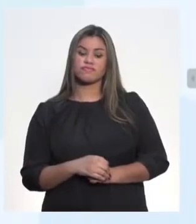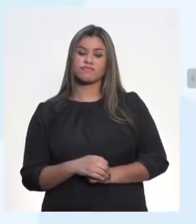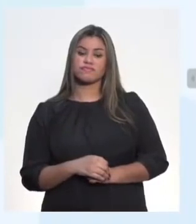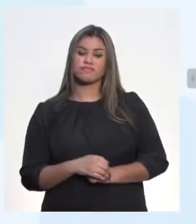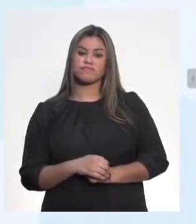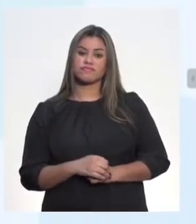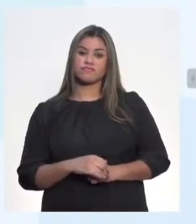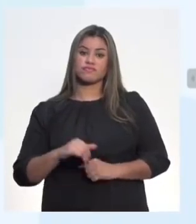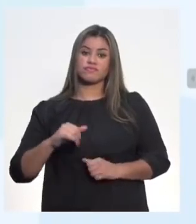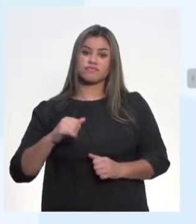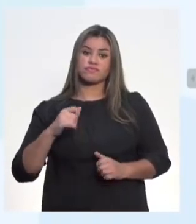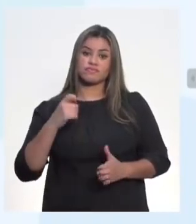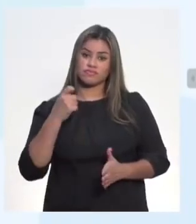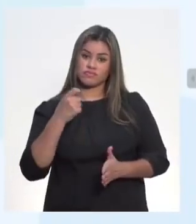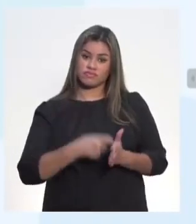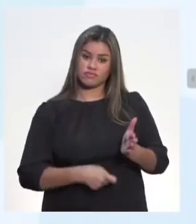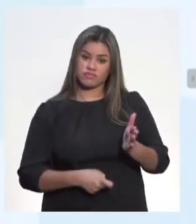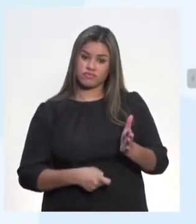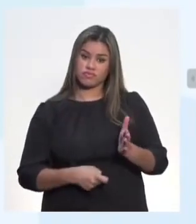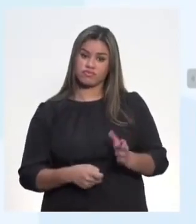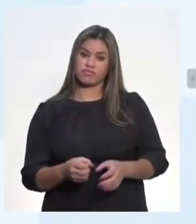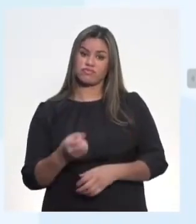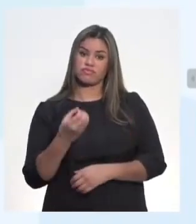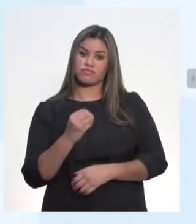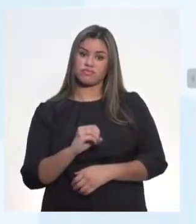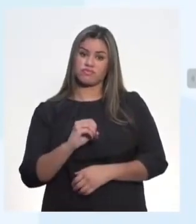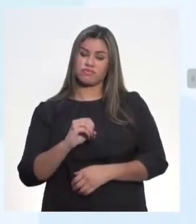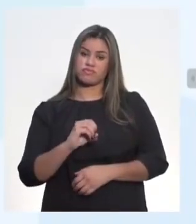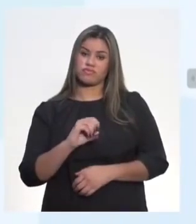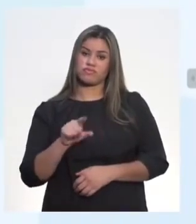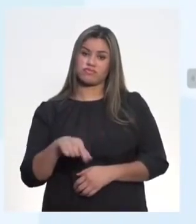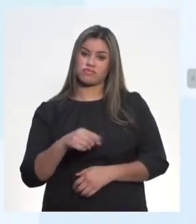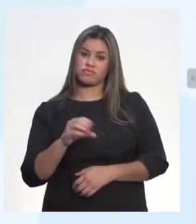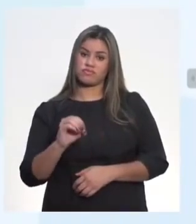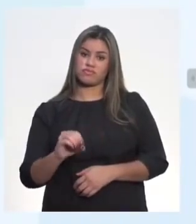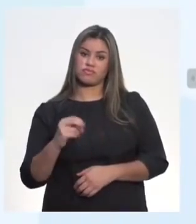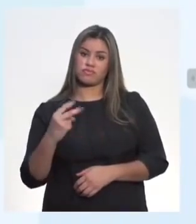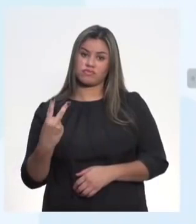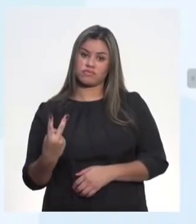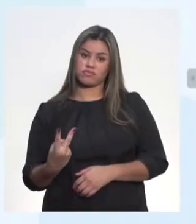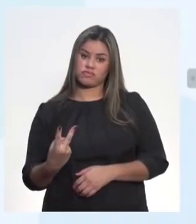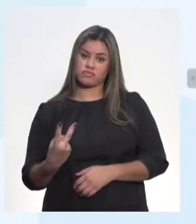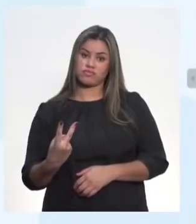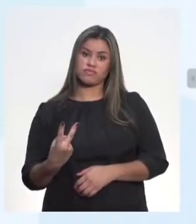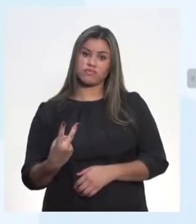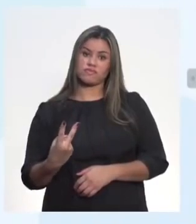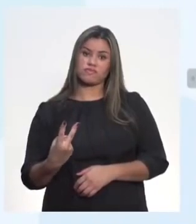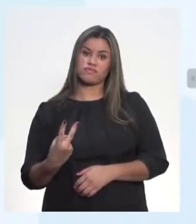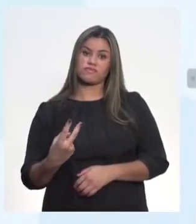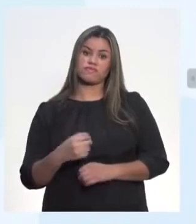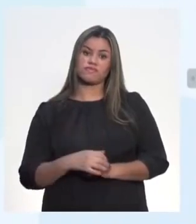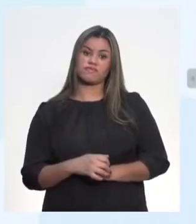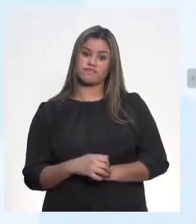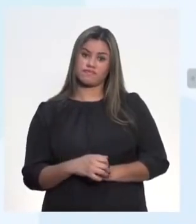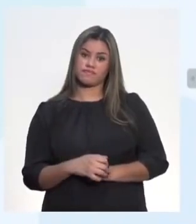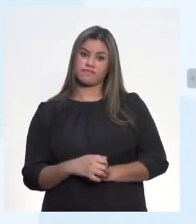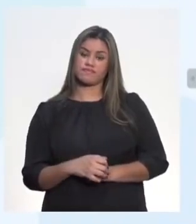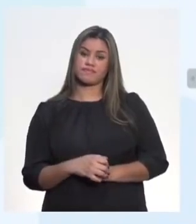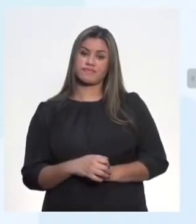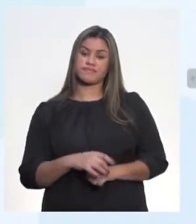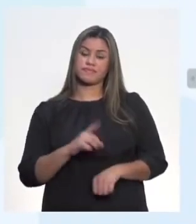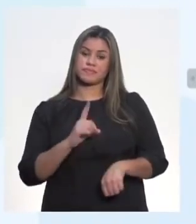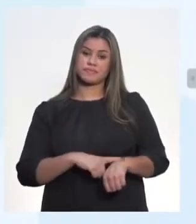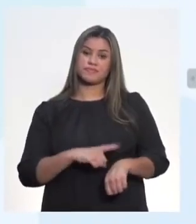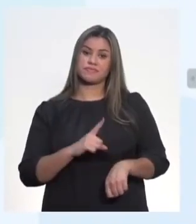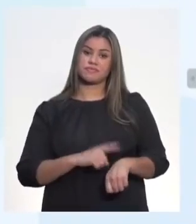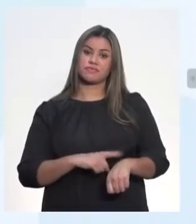taxa de juros 2 centésimos, que está relacionada a 2%, e o